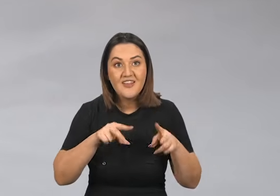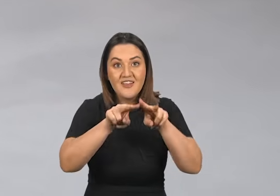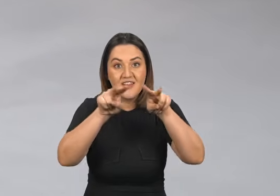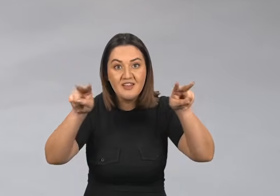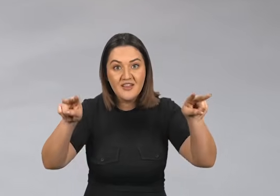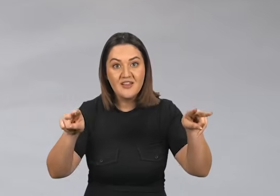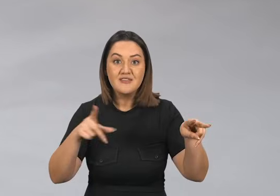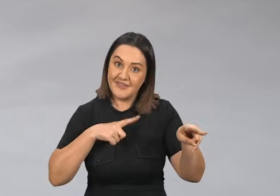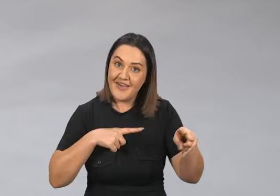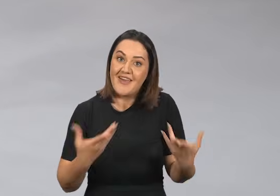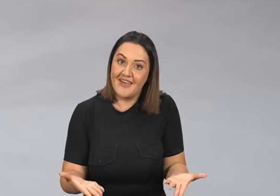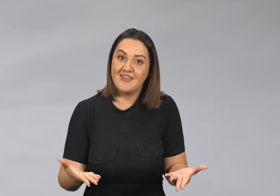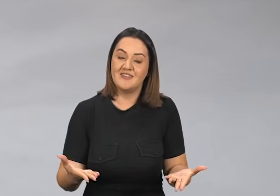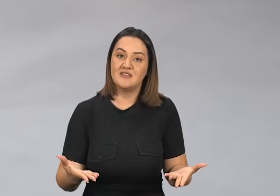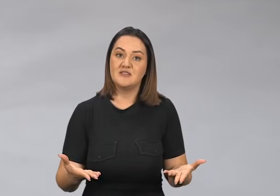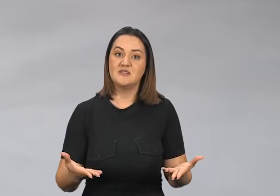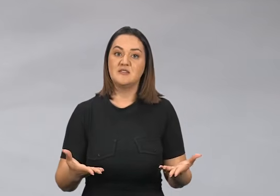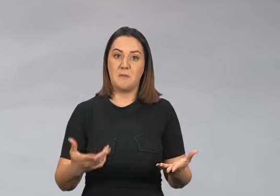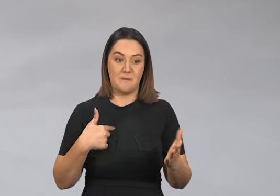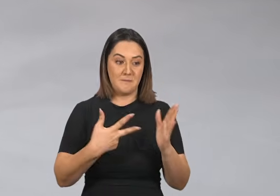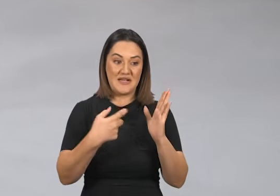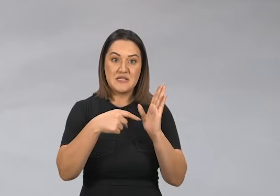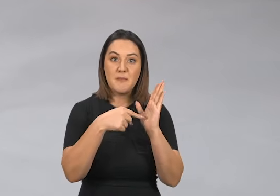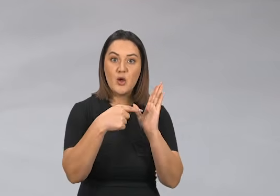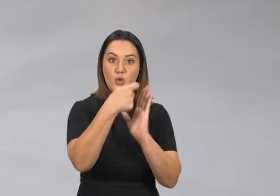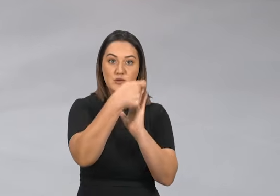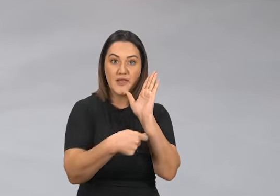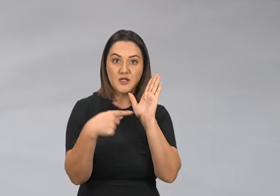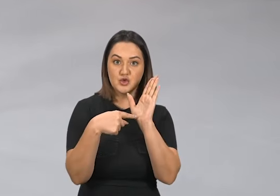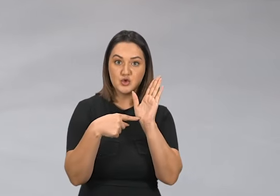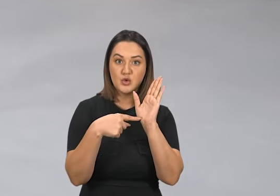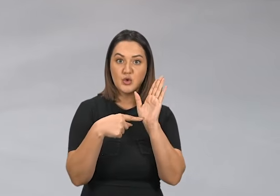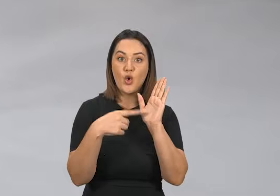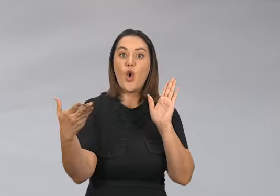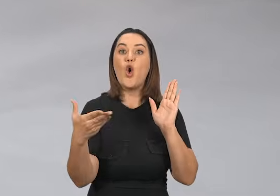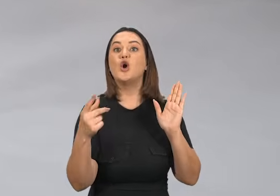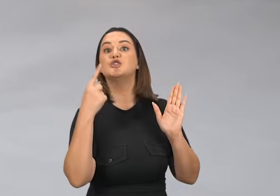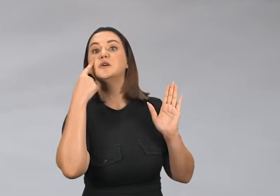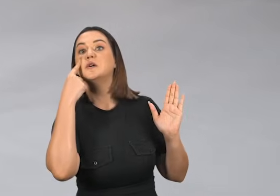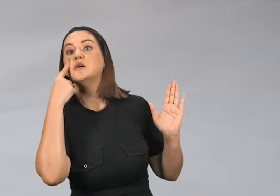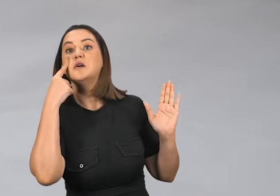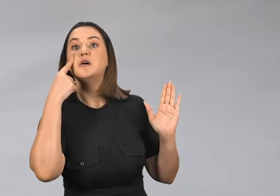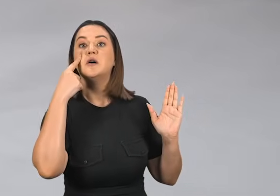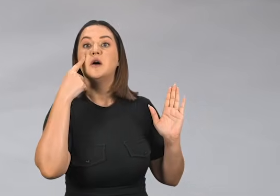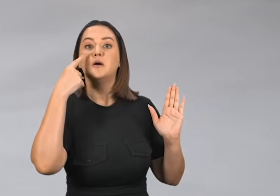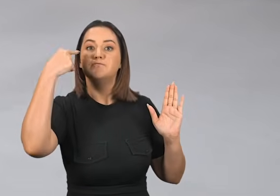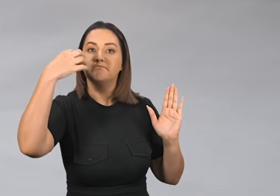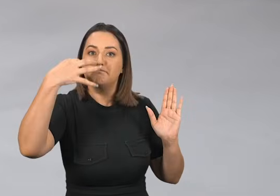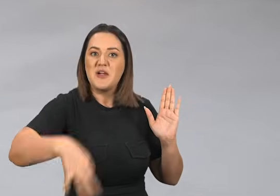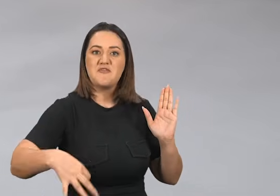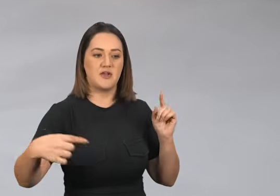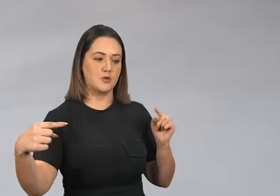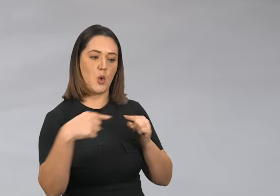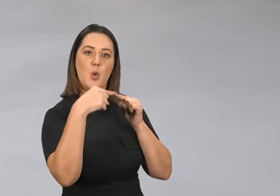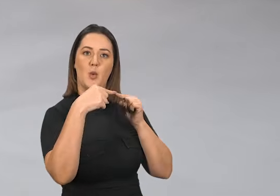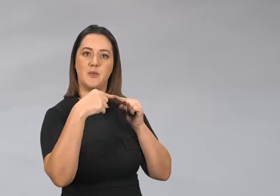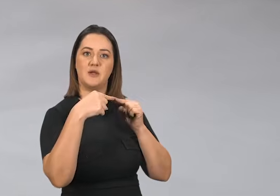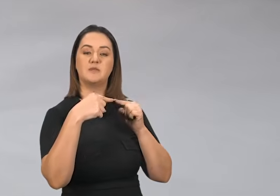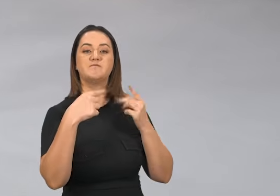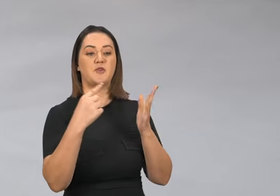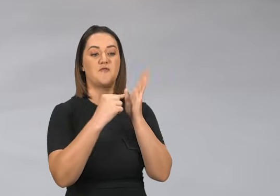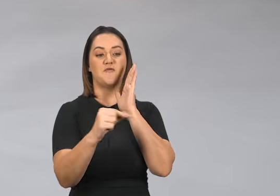acontecendo hoje? Você percebeu que o que está escrito aqui é exatamente o que está acontecendo hoje? Aí você vai para o